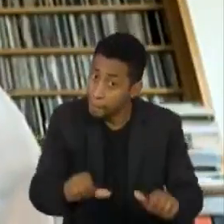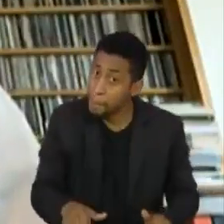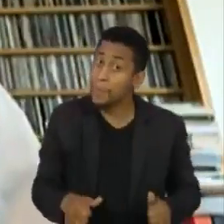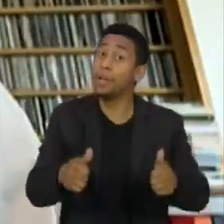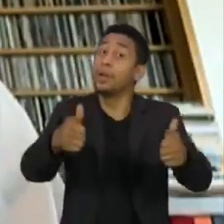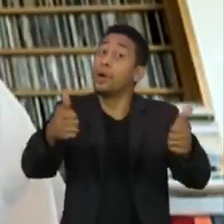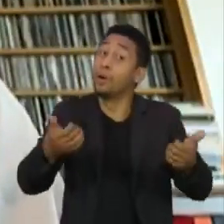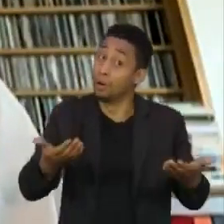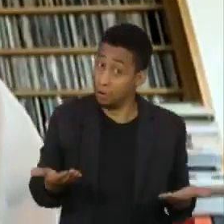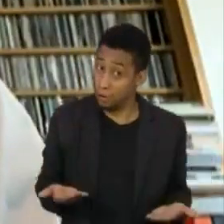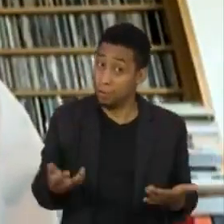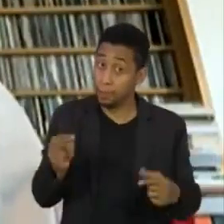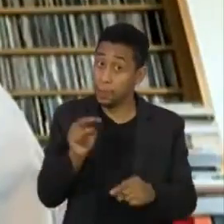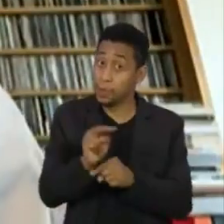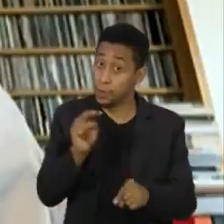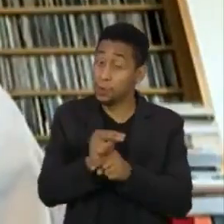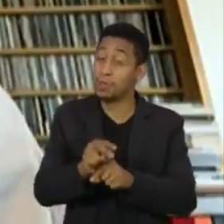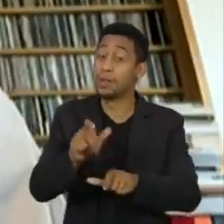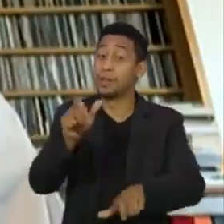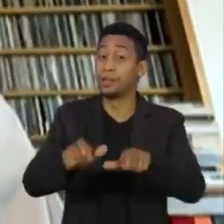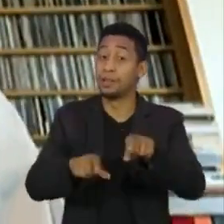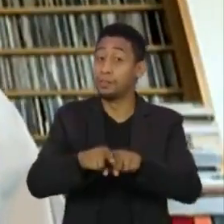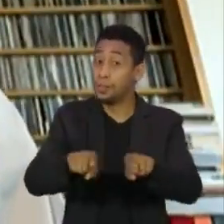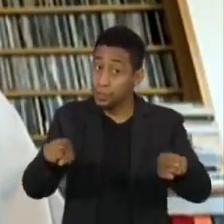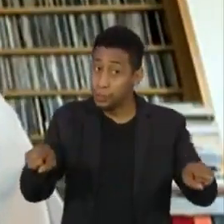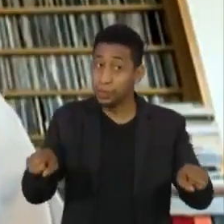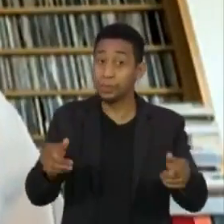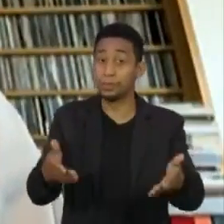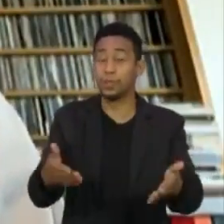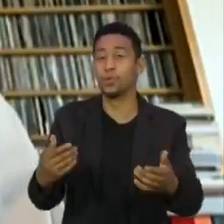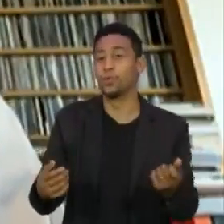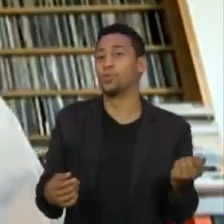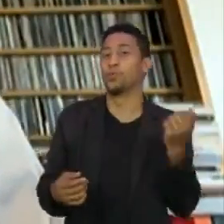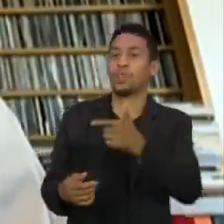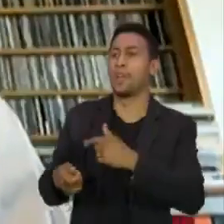pessoas que estão sob a sua jurisdição do que os regimes autoritários.